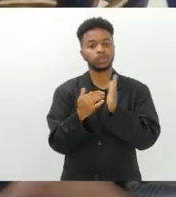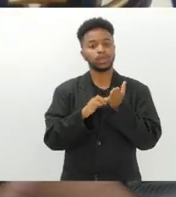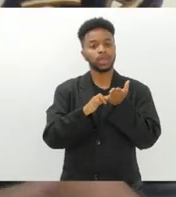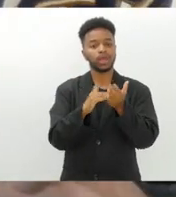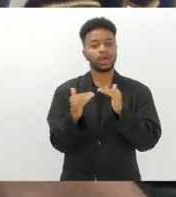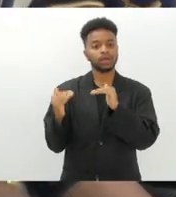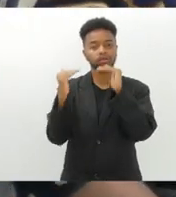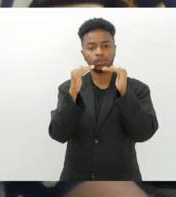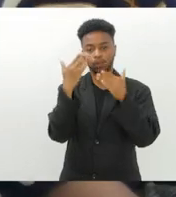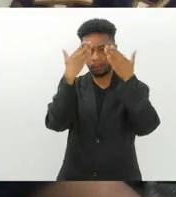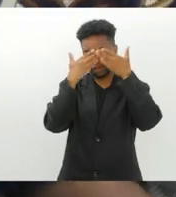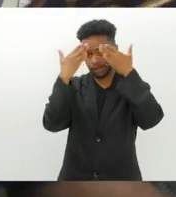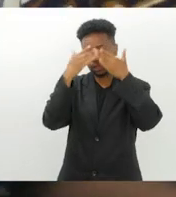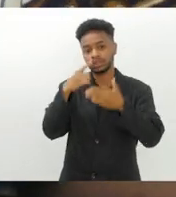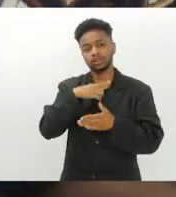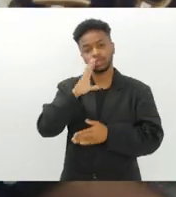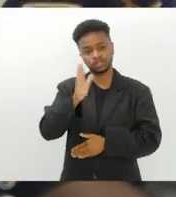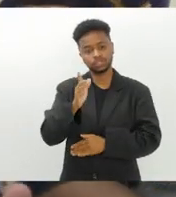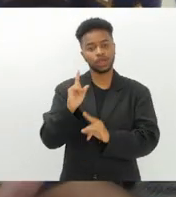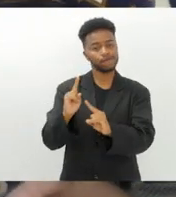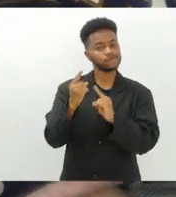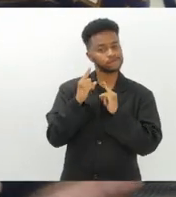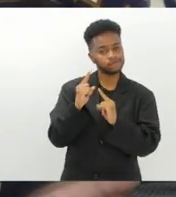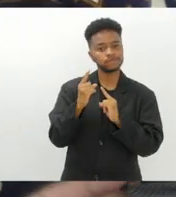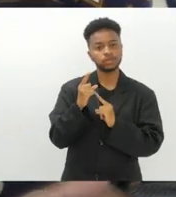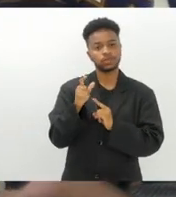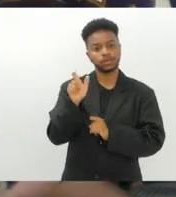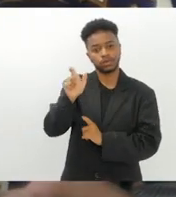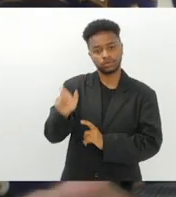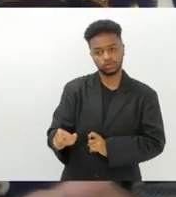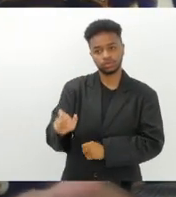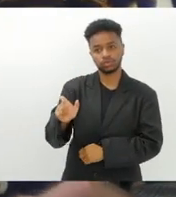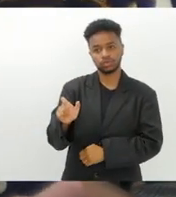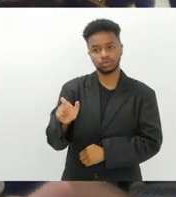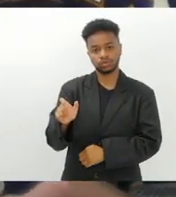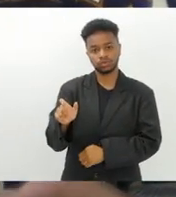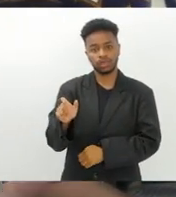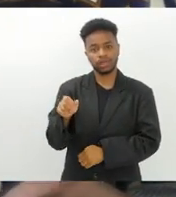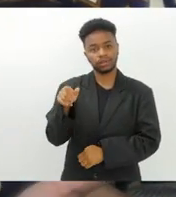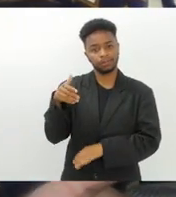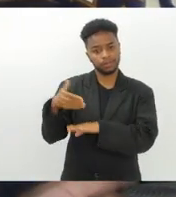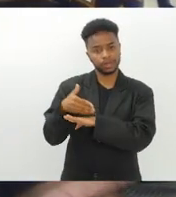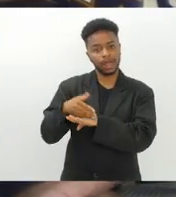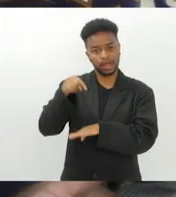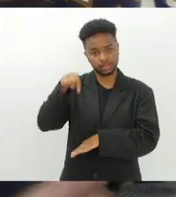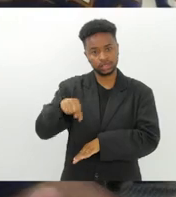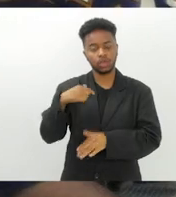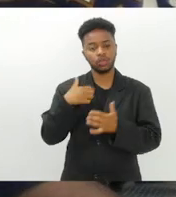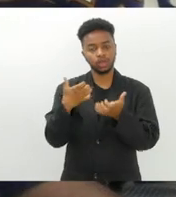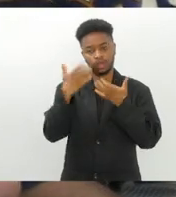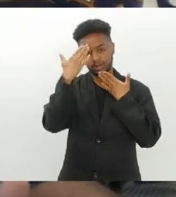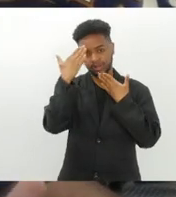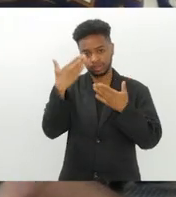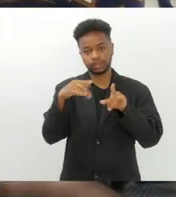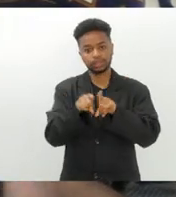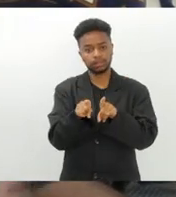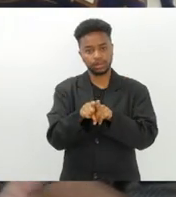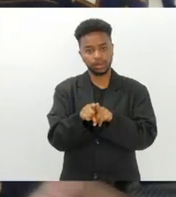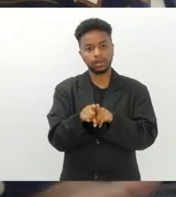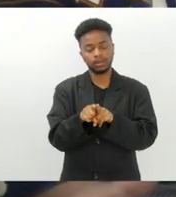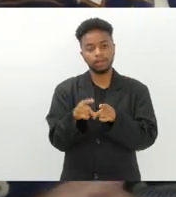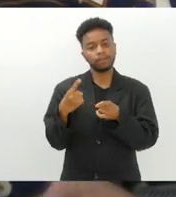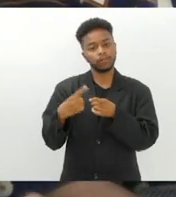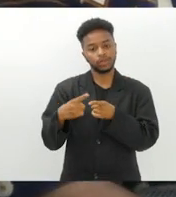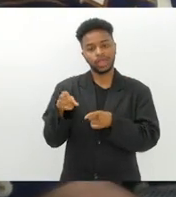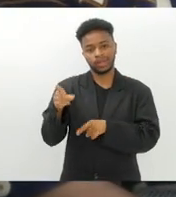Janeiro, ele já tinha recebido uma provocação de um senhor que está aqui. Eu também queria já agradecer ele desde já, porque também passa